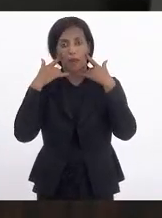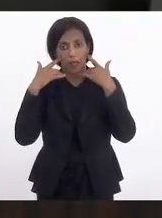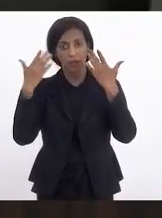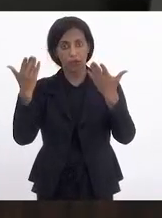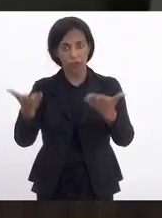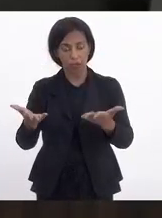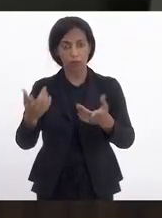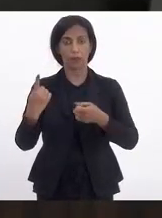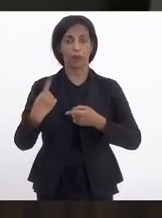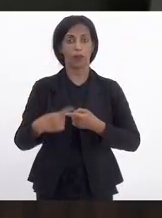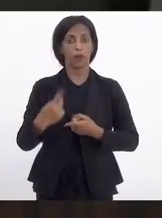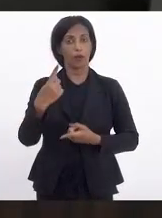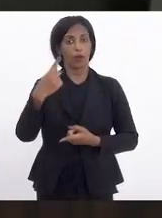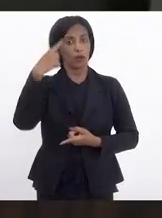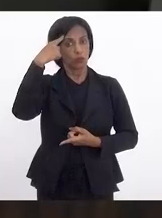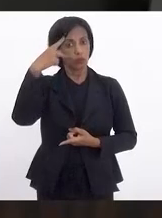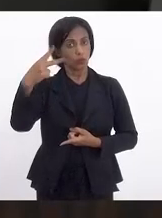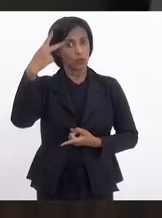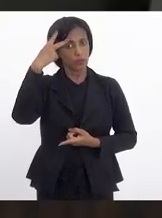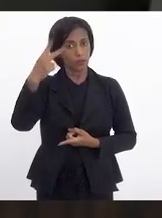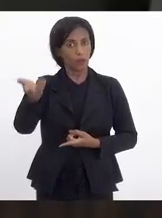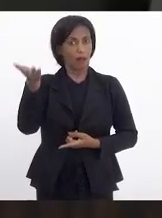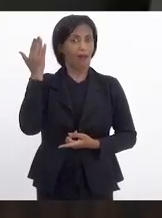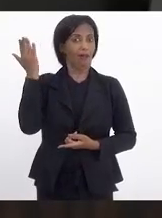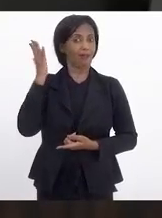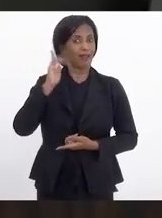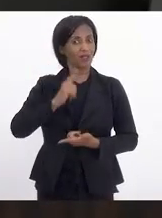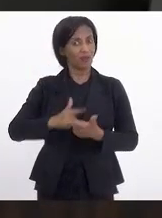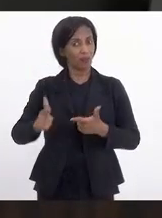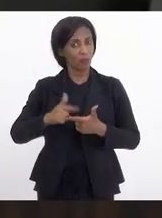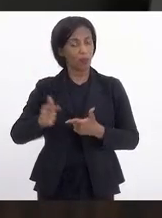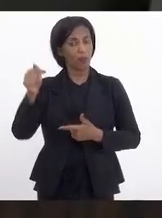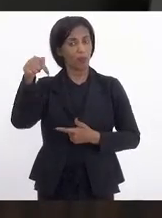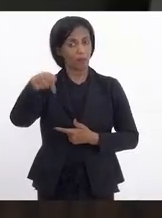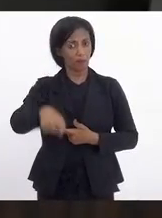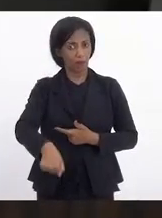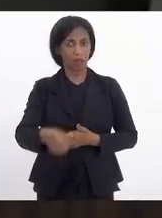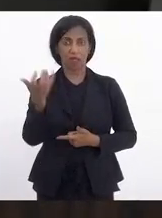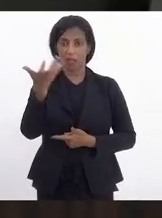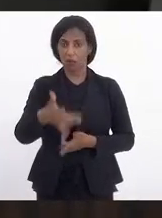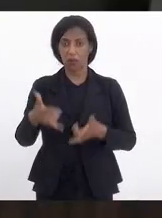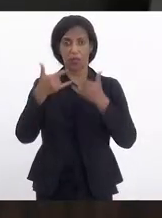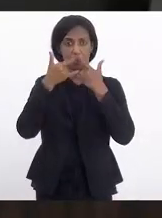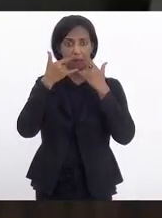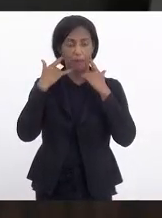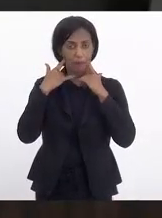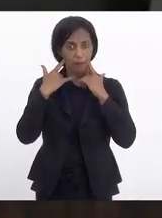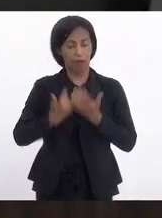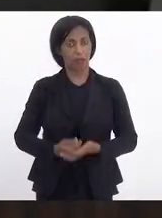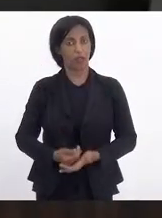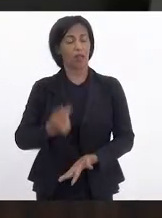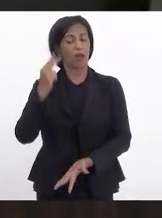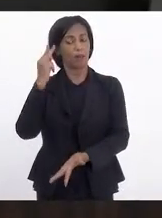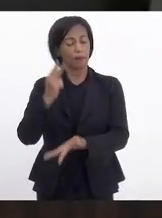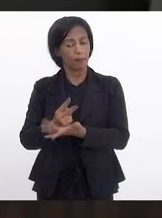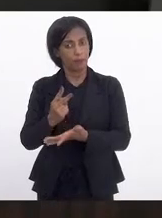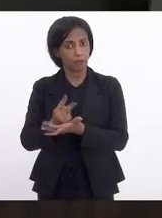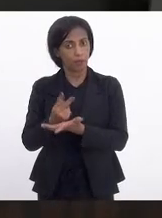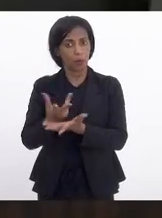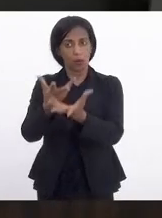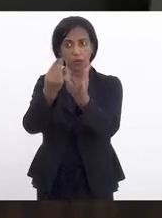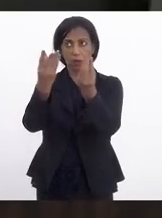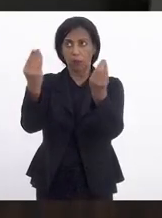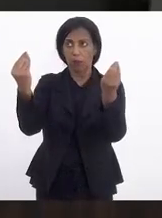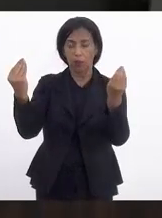porque a duas semanas atrás jogamos problemas aqui no plenário que não queriam usar a máscara é a mesma coisa questão da